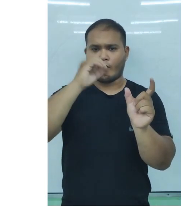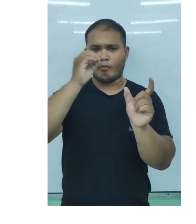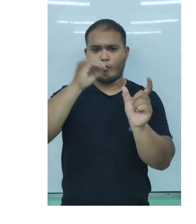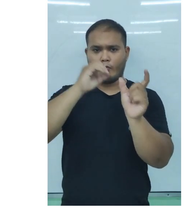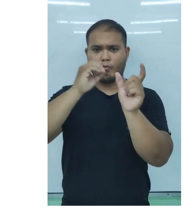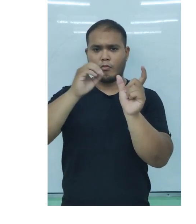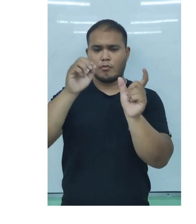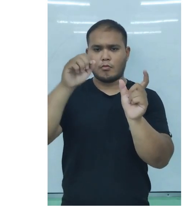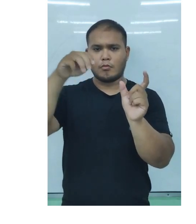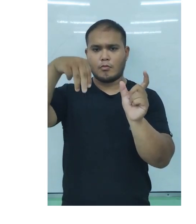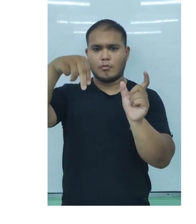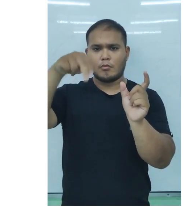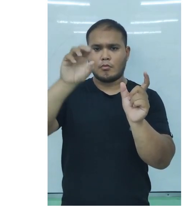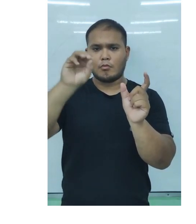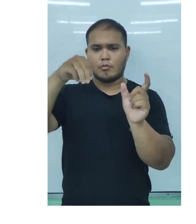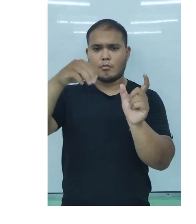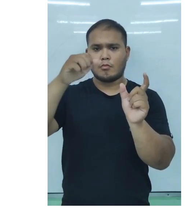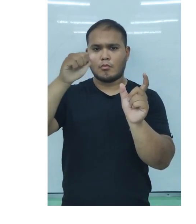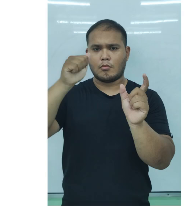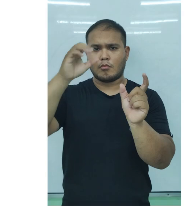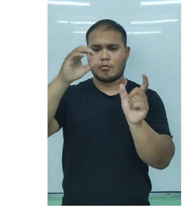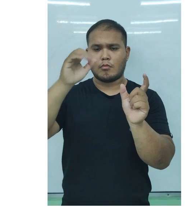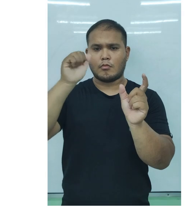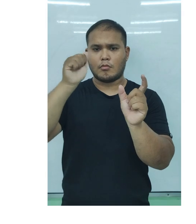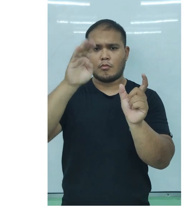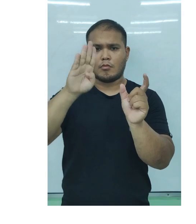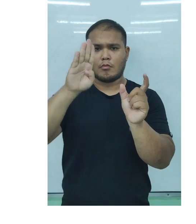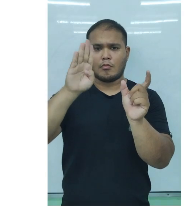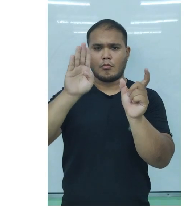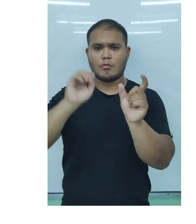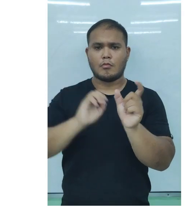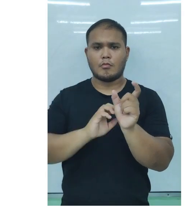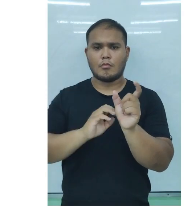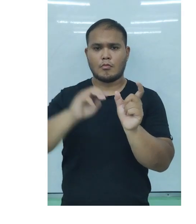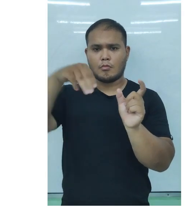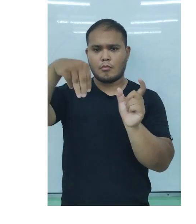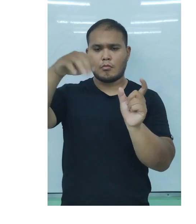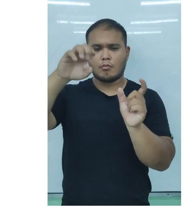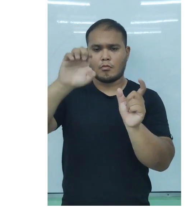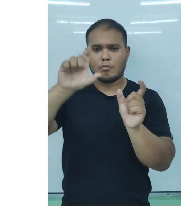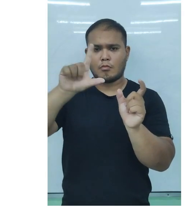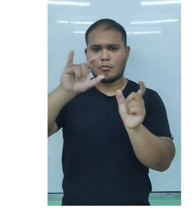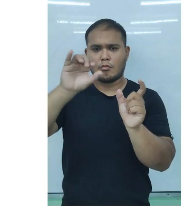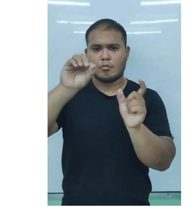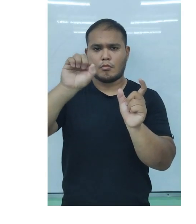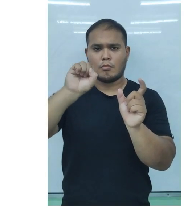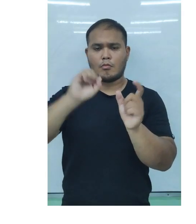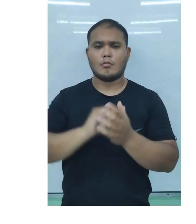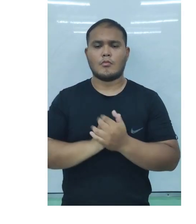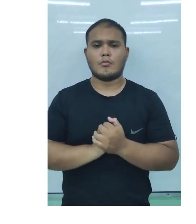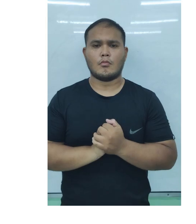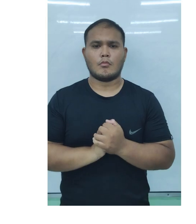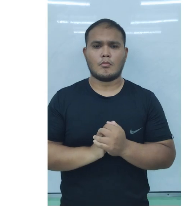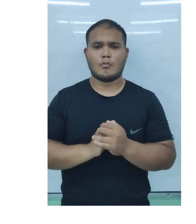melius. No genitivo, melhorem. No dativo, melhore. No ablativo,